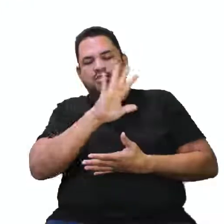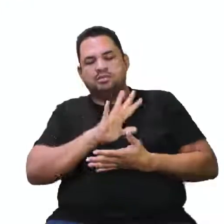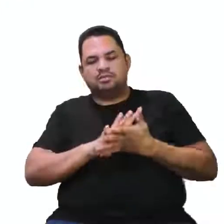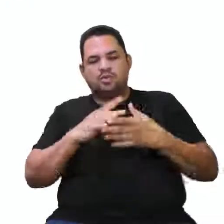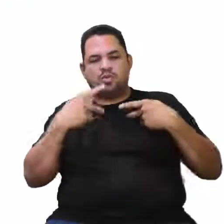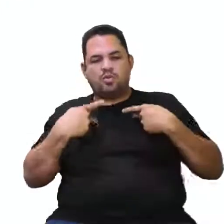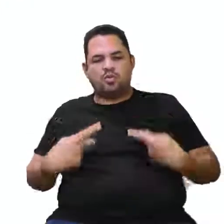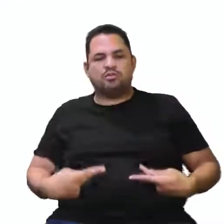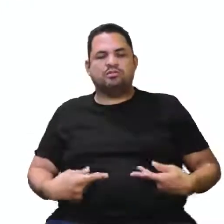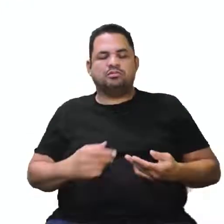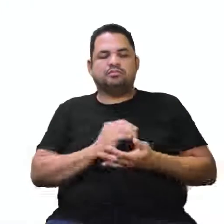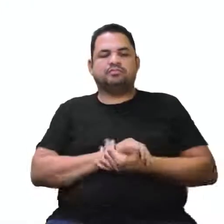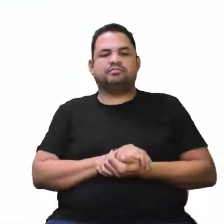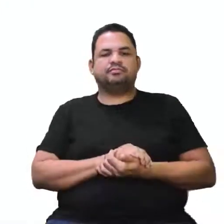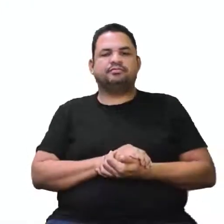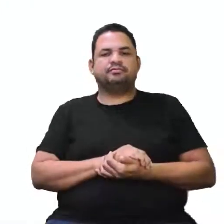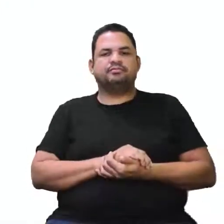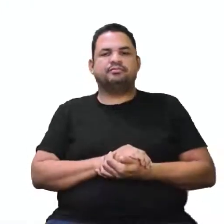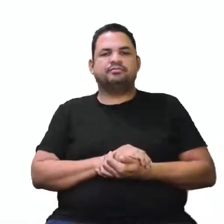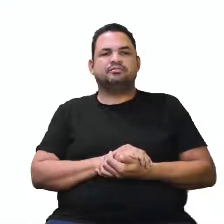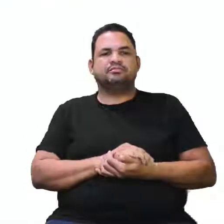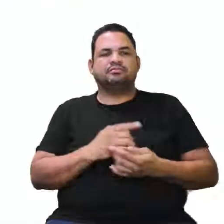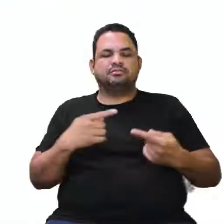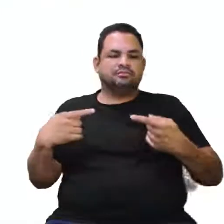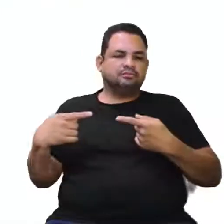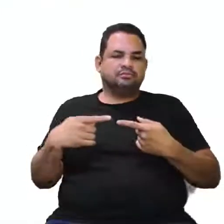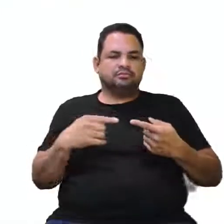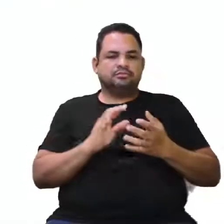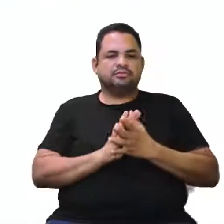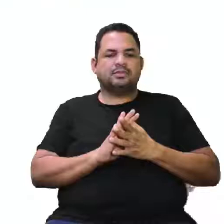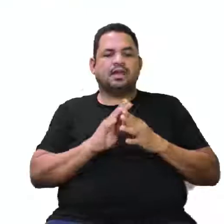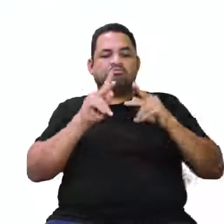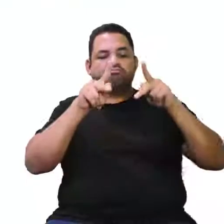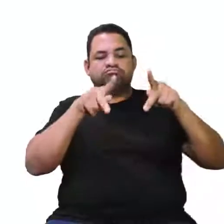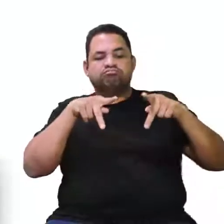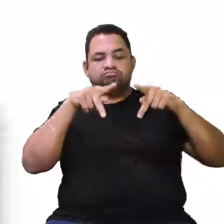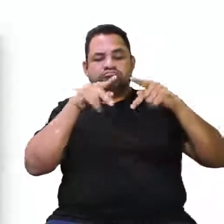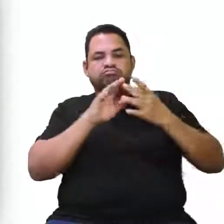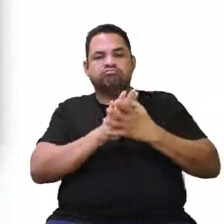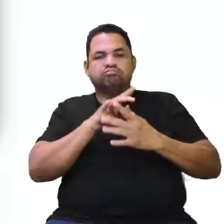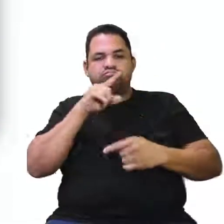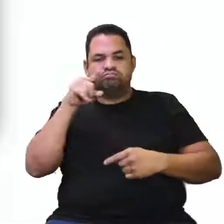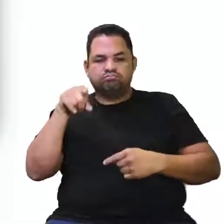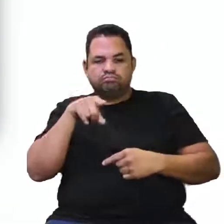corporal, né? Isso aí relacionado a esse público-alvo.